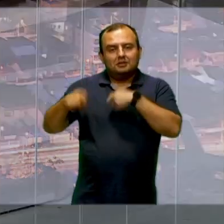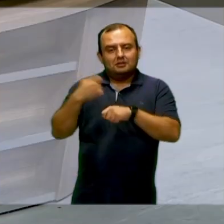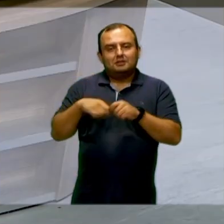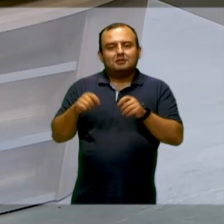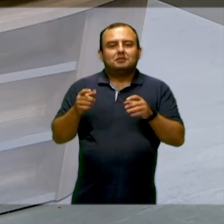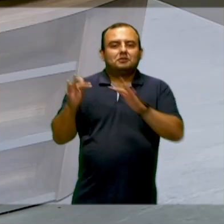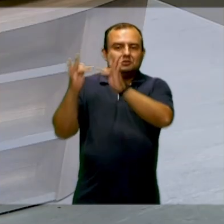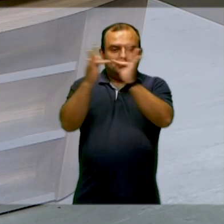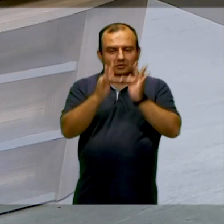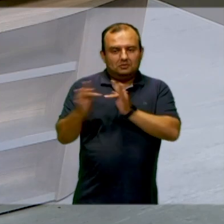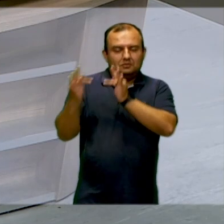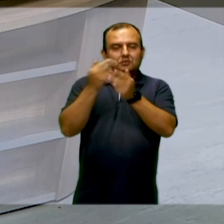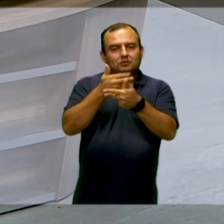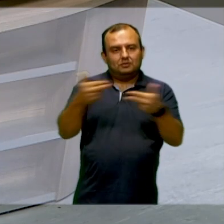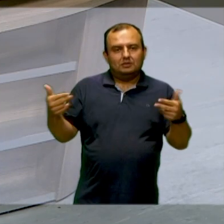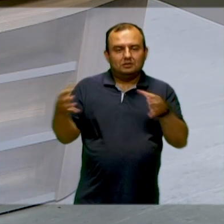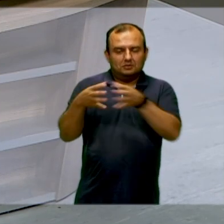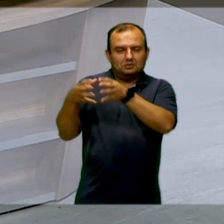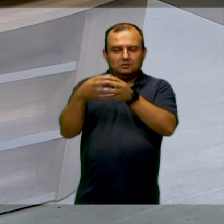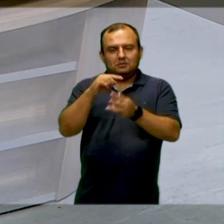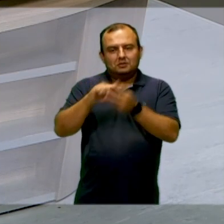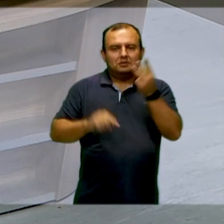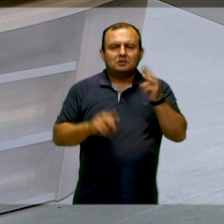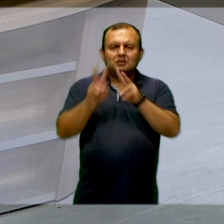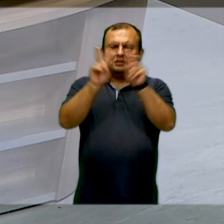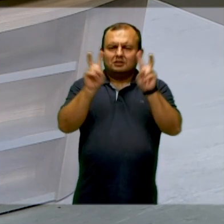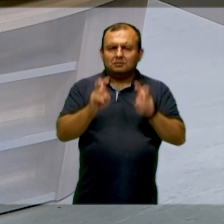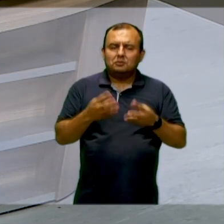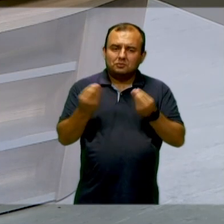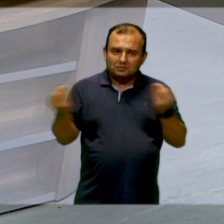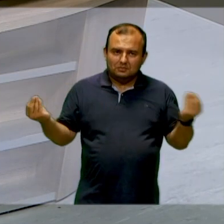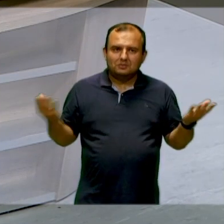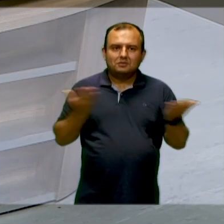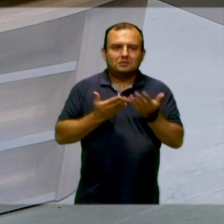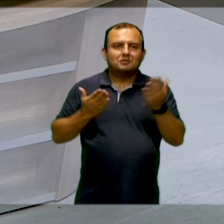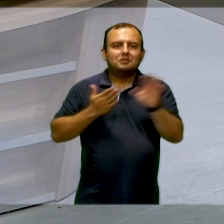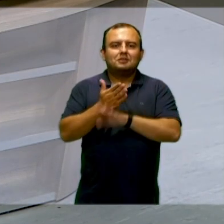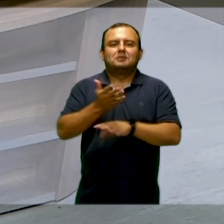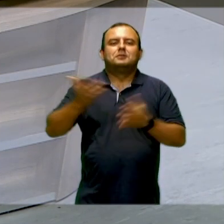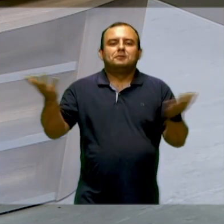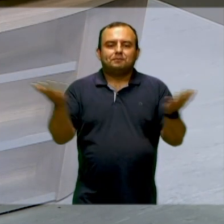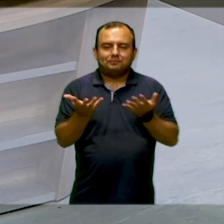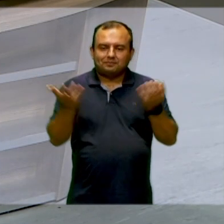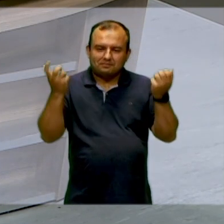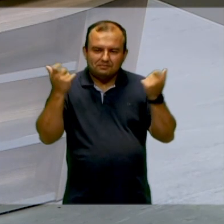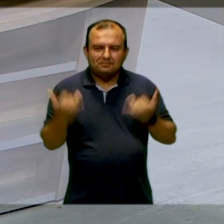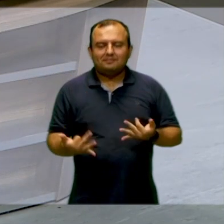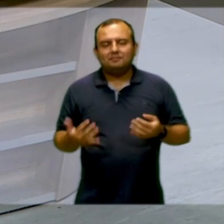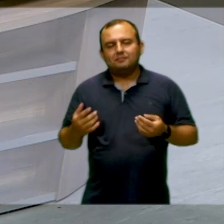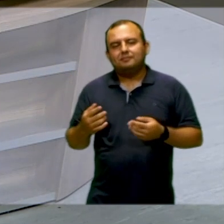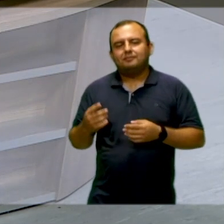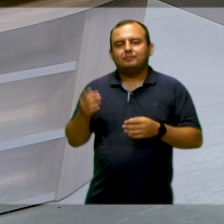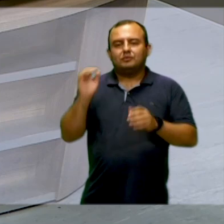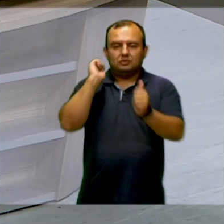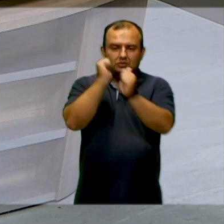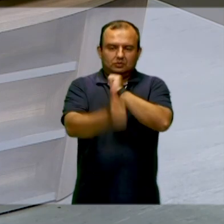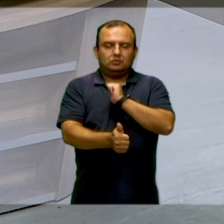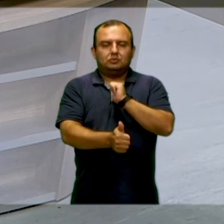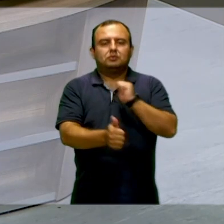das fundações. E são 3 e é muito assunto. Então vamos entrar já de sola na questão do